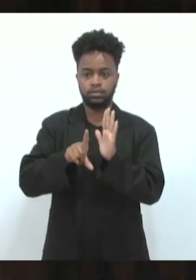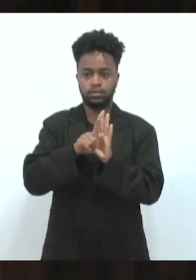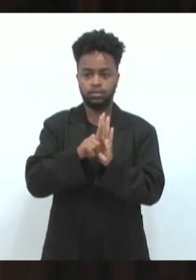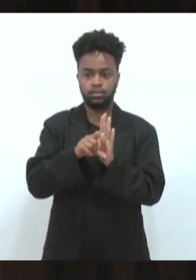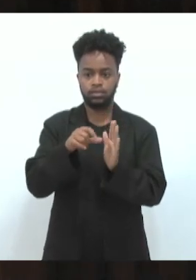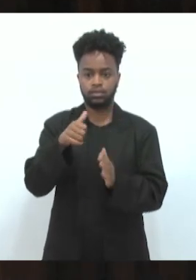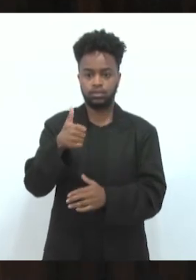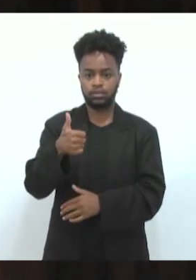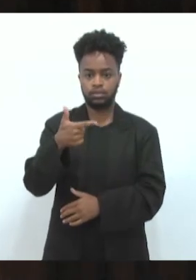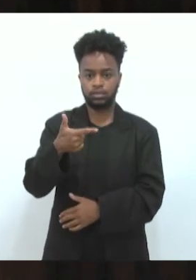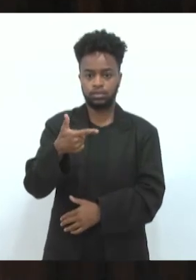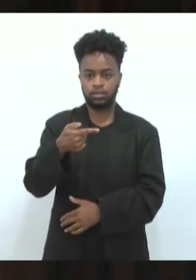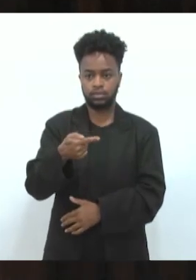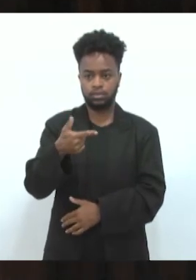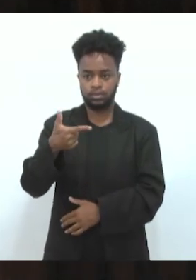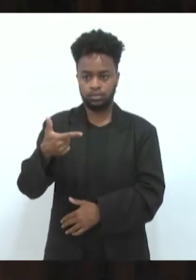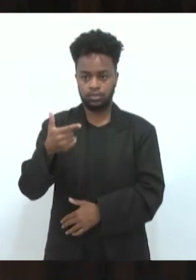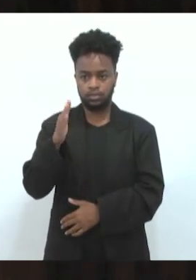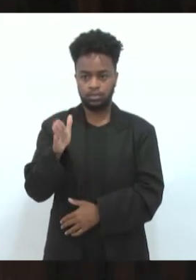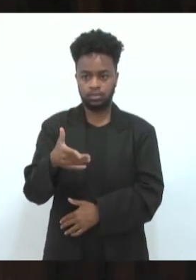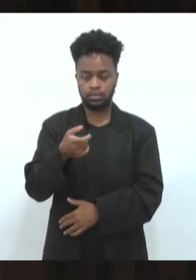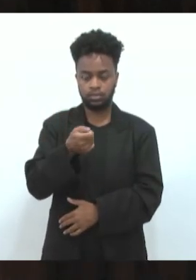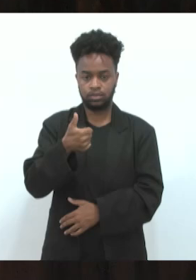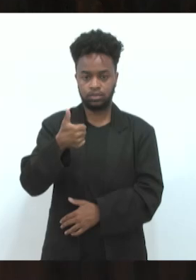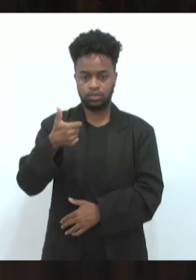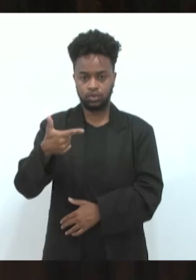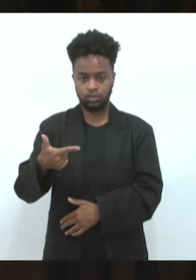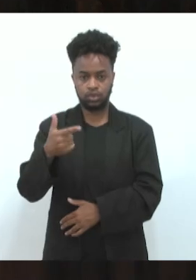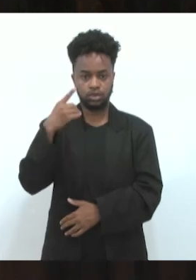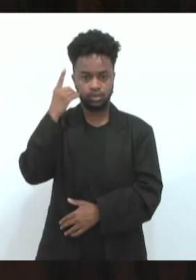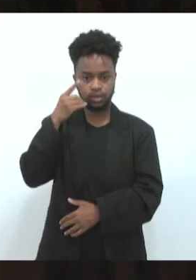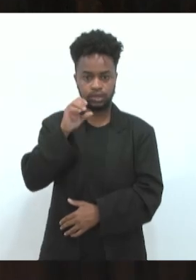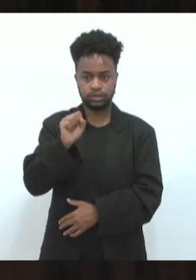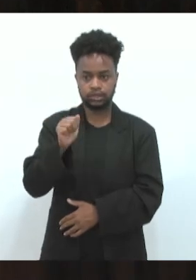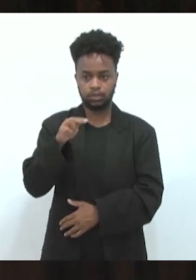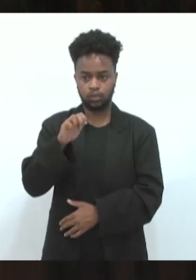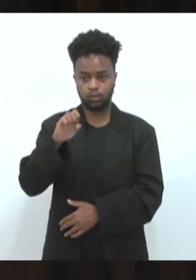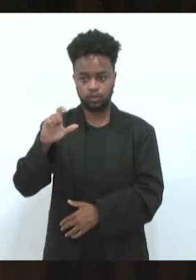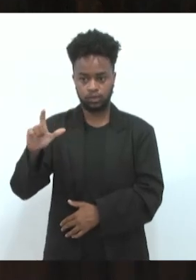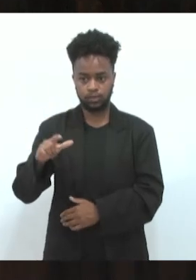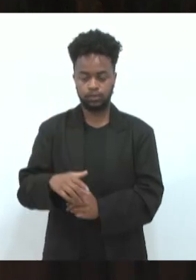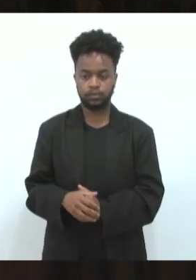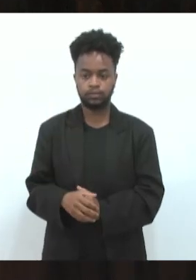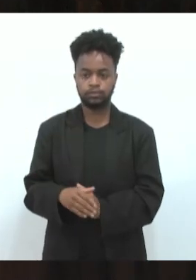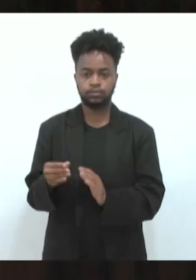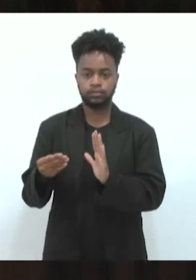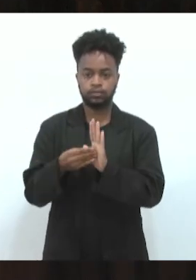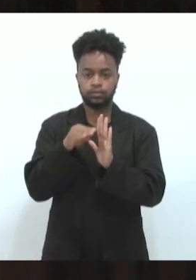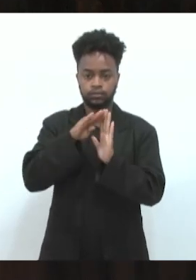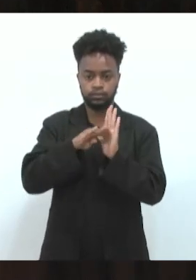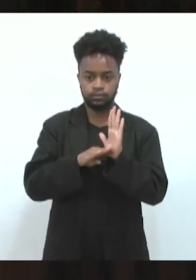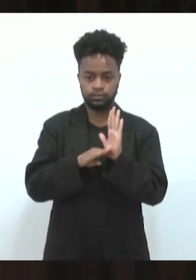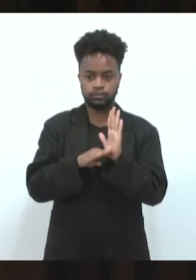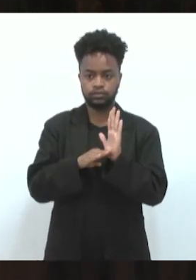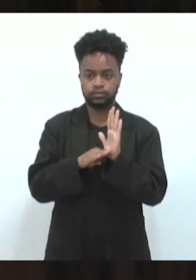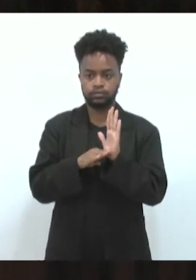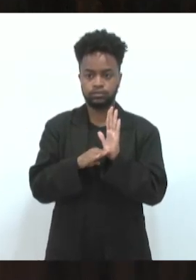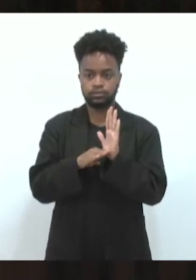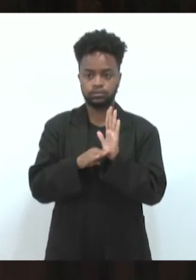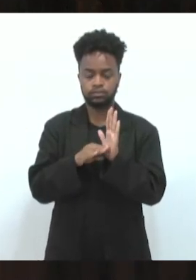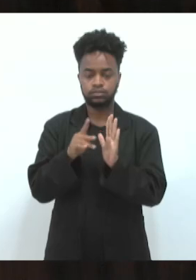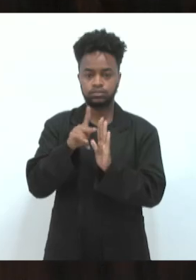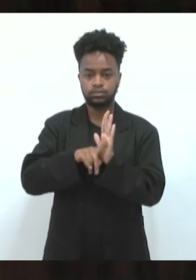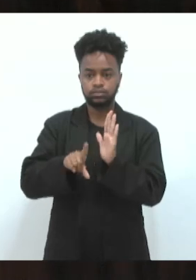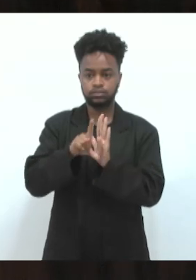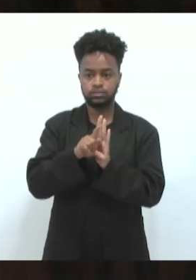número 1.272, de 2012, do deputado Samuel Malafaia. Requer a inclusão na ordem do dia projeto